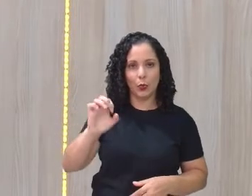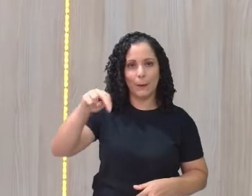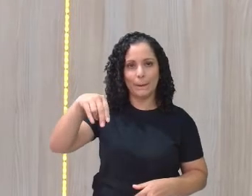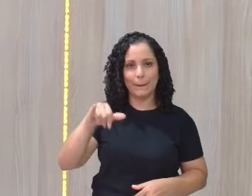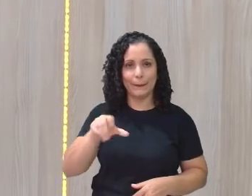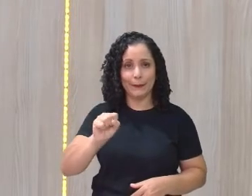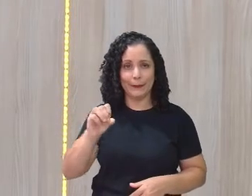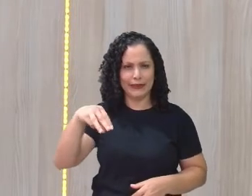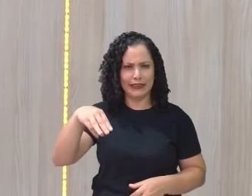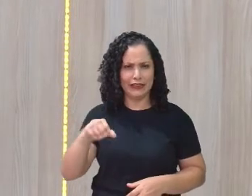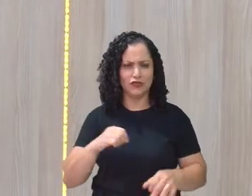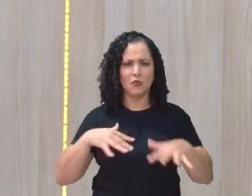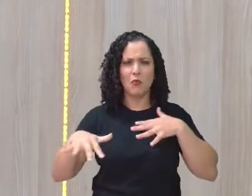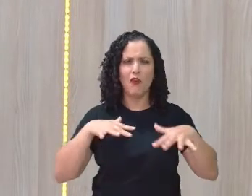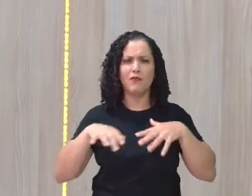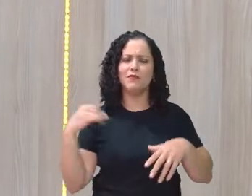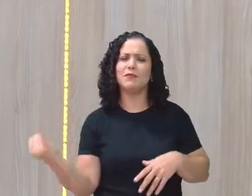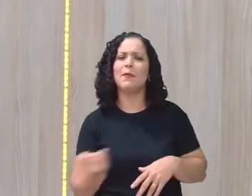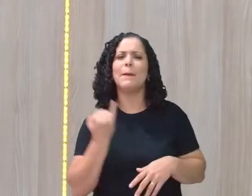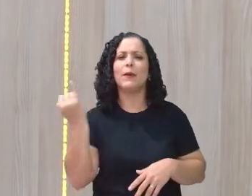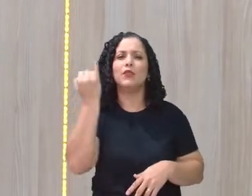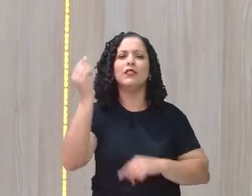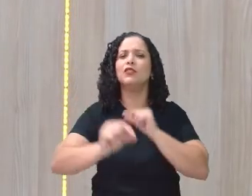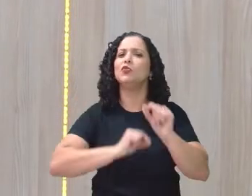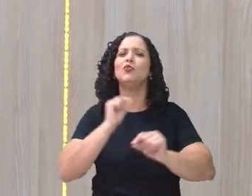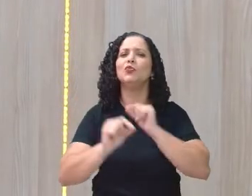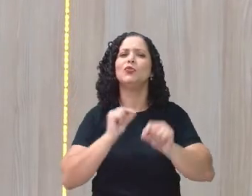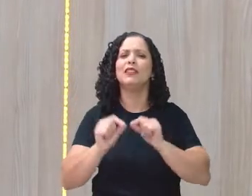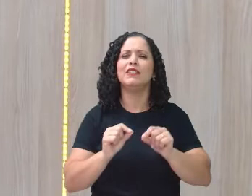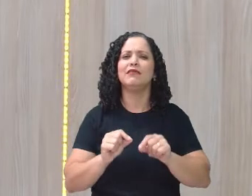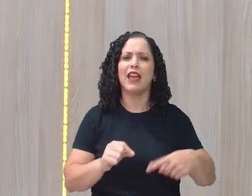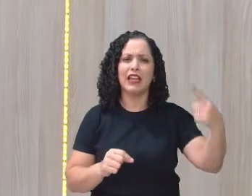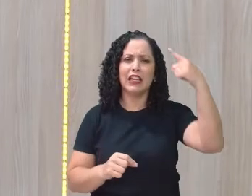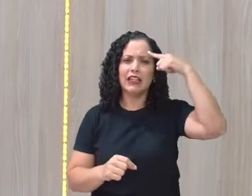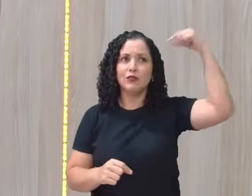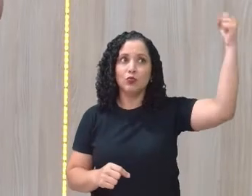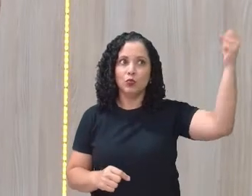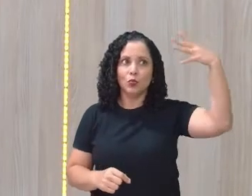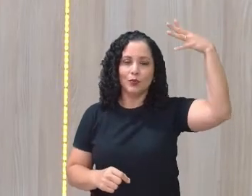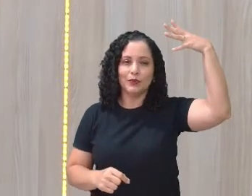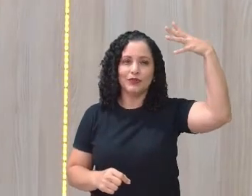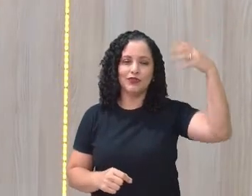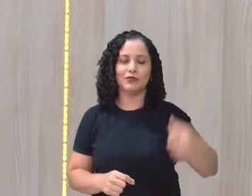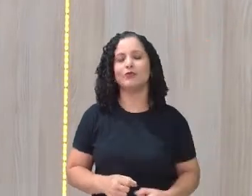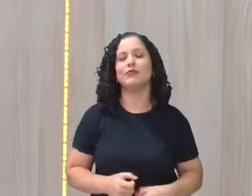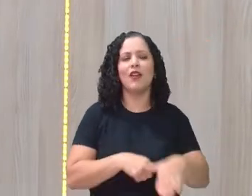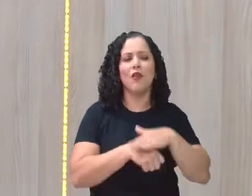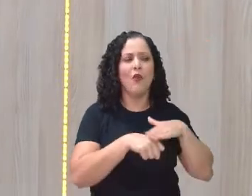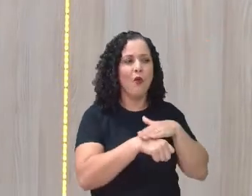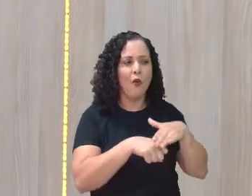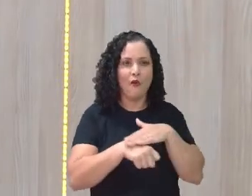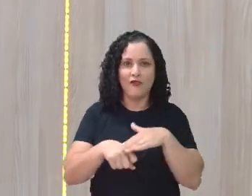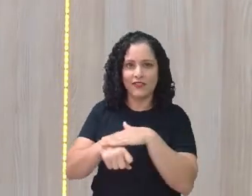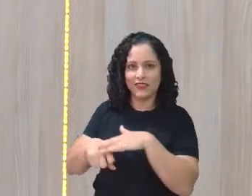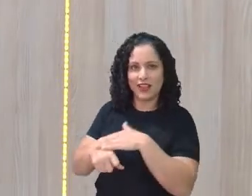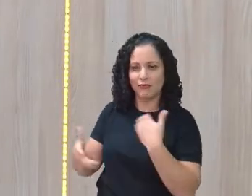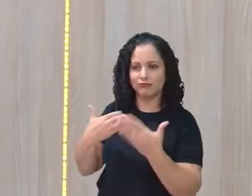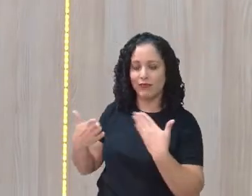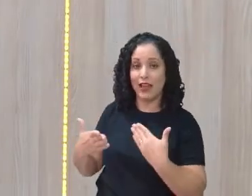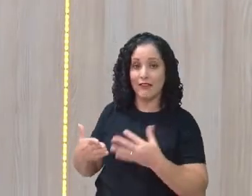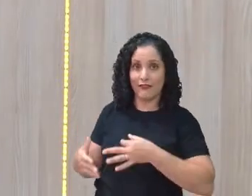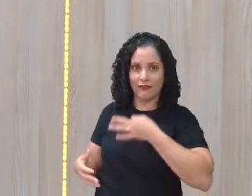esse movimento aí? Quando a gente se pergunta assim, está conversando e diz assim, opa, eu quero dar a